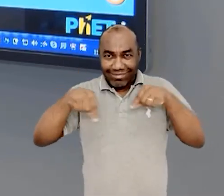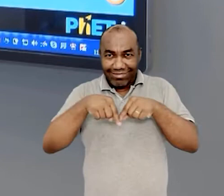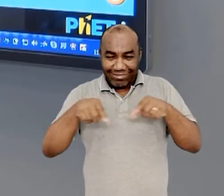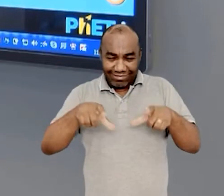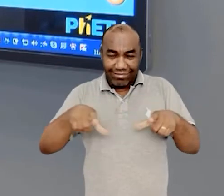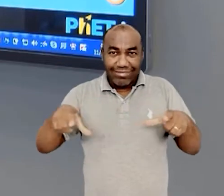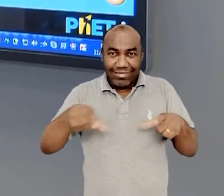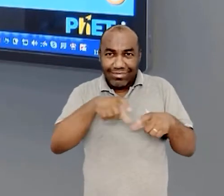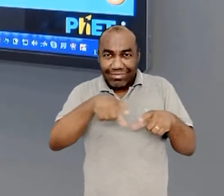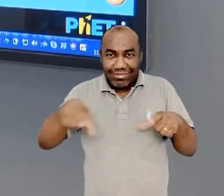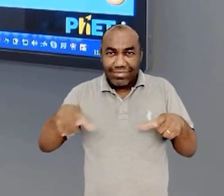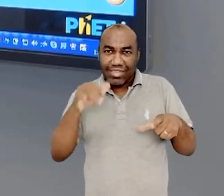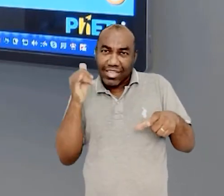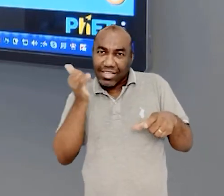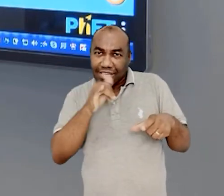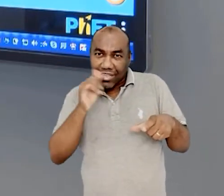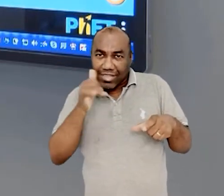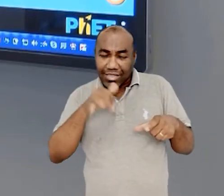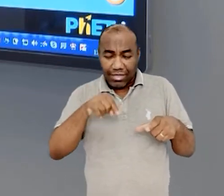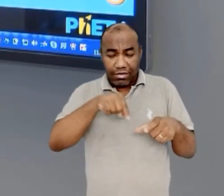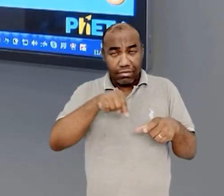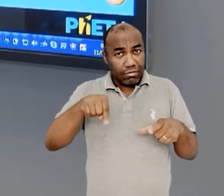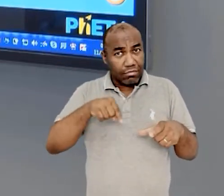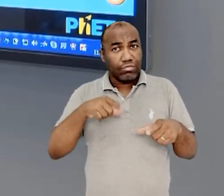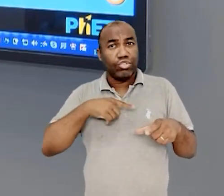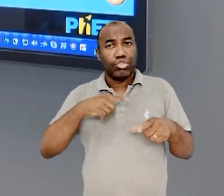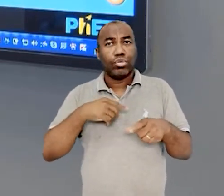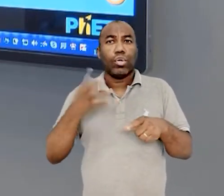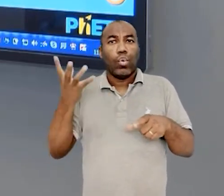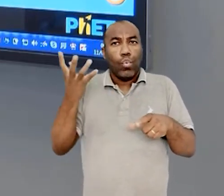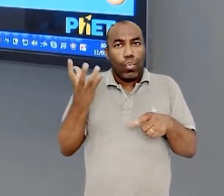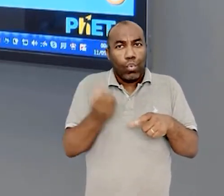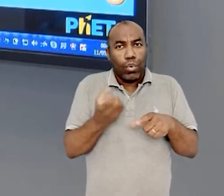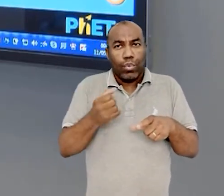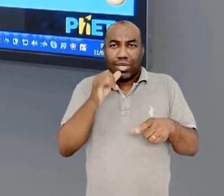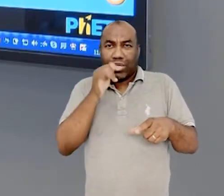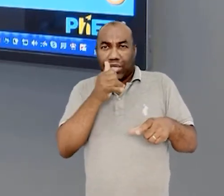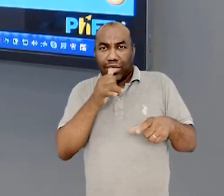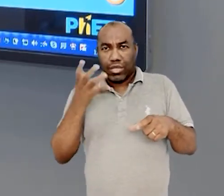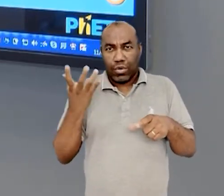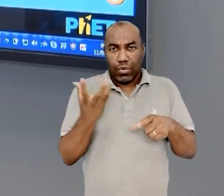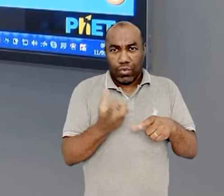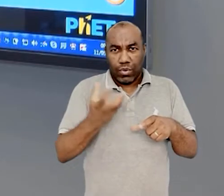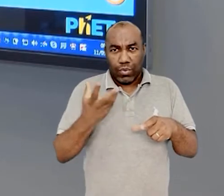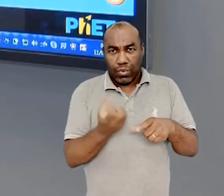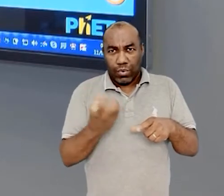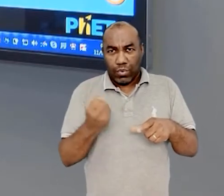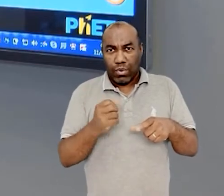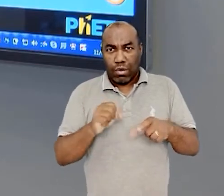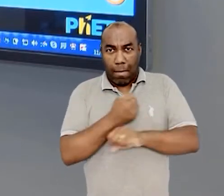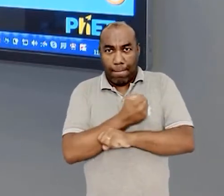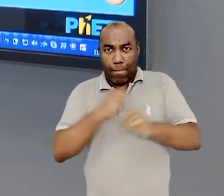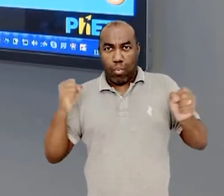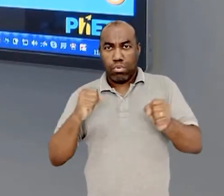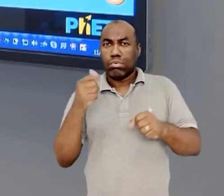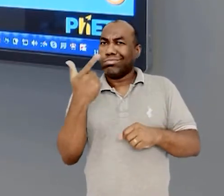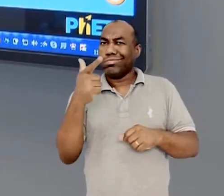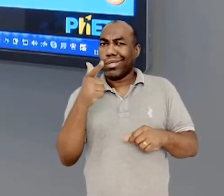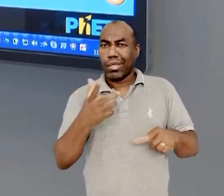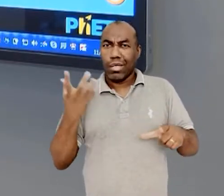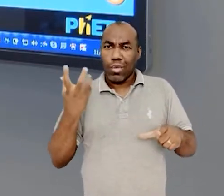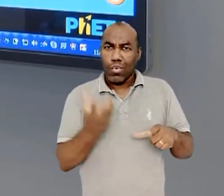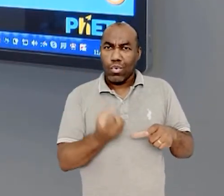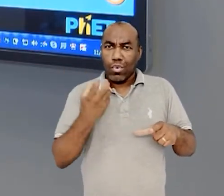numa lâmpada tem a propriedade da resistência elétrica. O que é a resistência? É a dificuldade que os